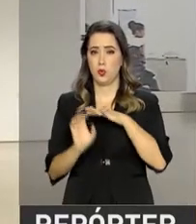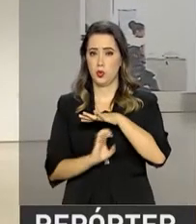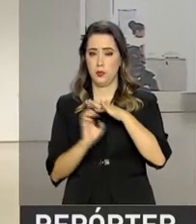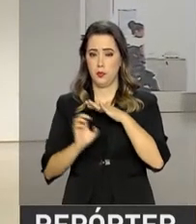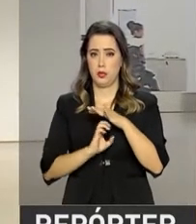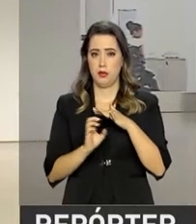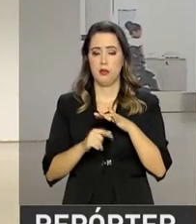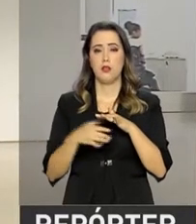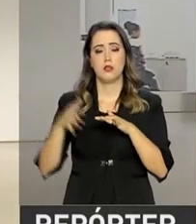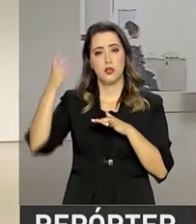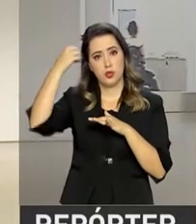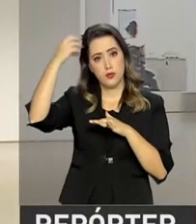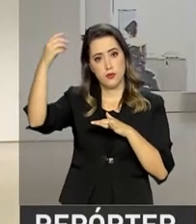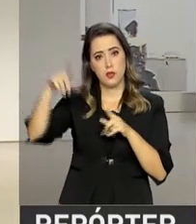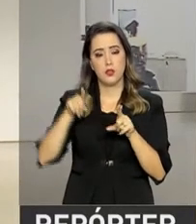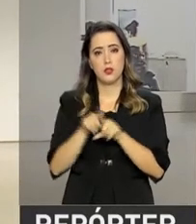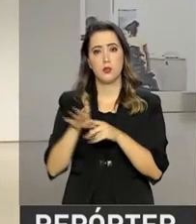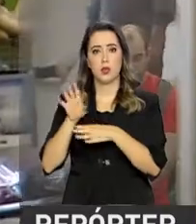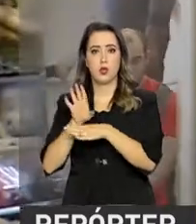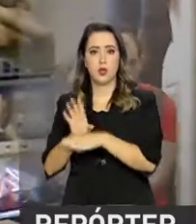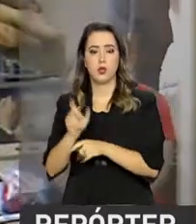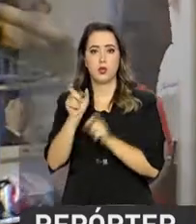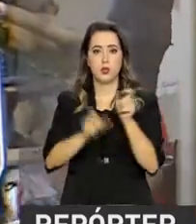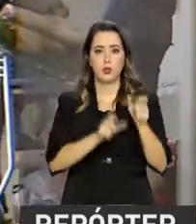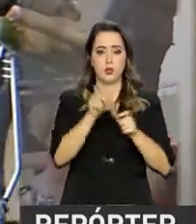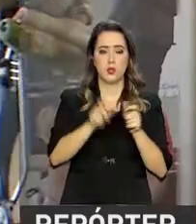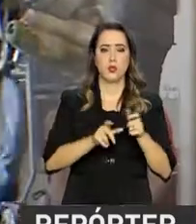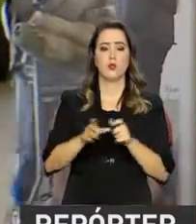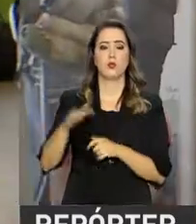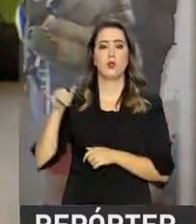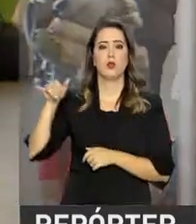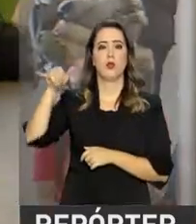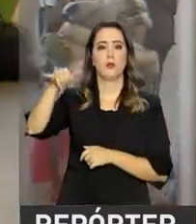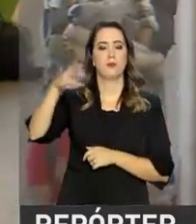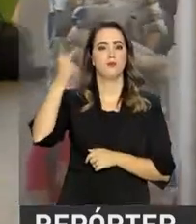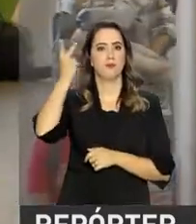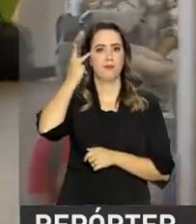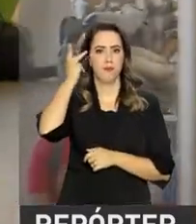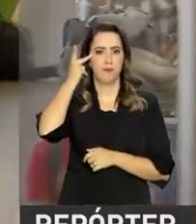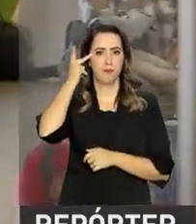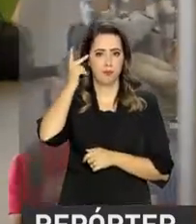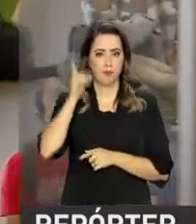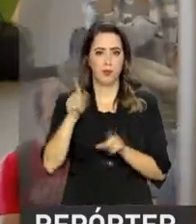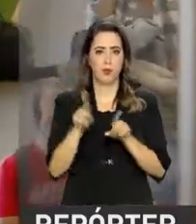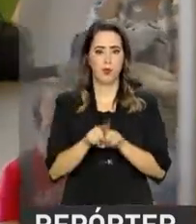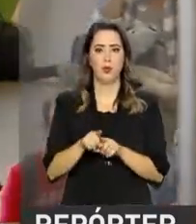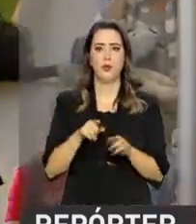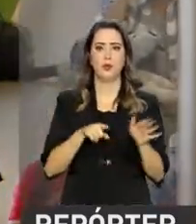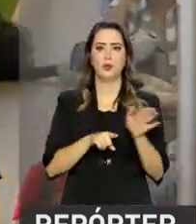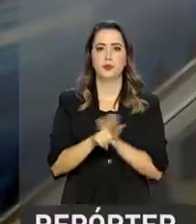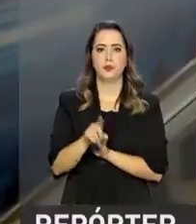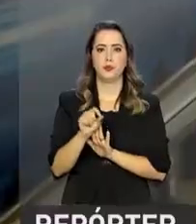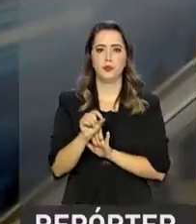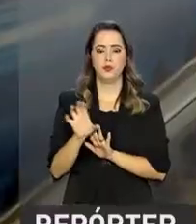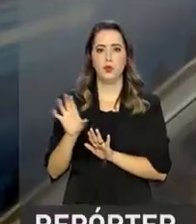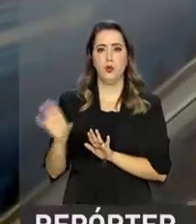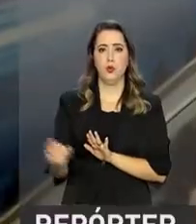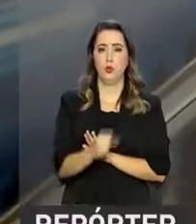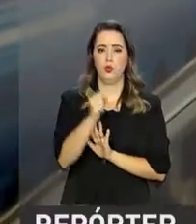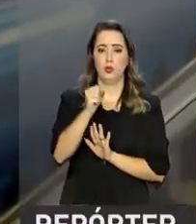colaboradores terceirizados do aeroporto internacional de são paulo os investigados vão responder pelos crimes de tráfico de pessoas